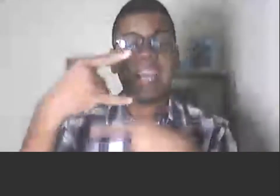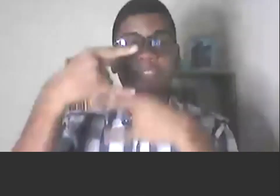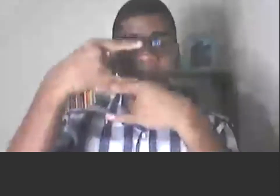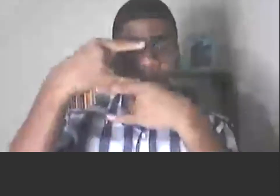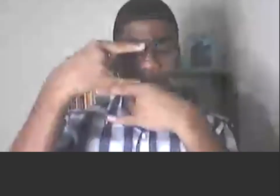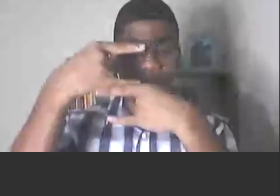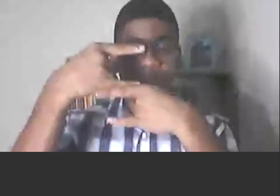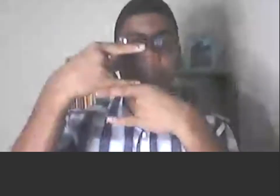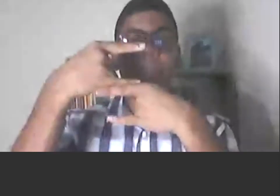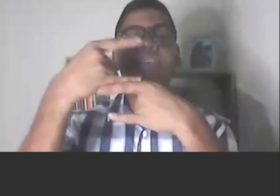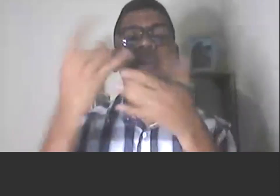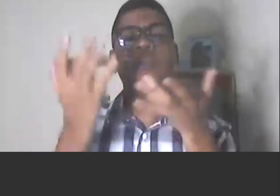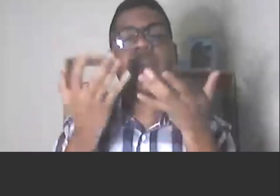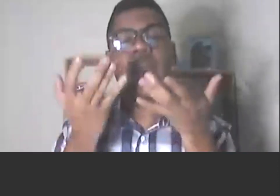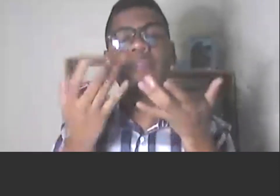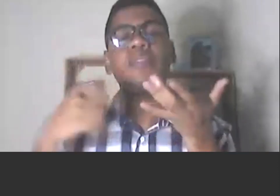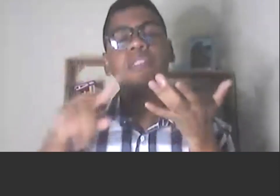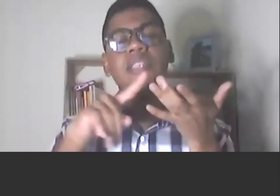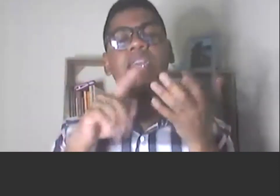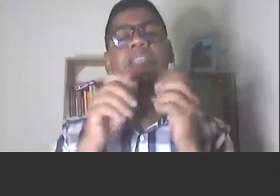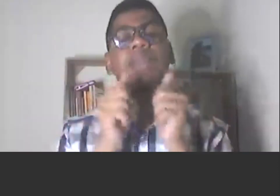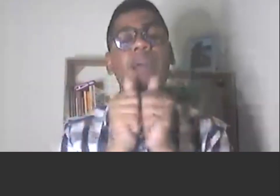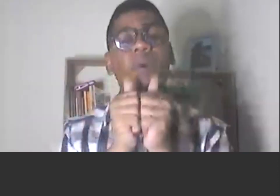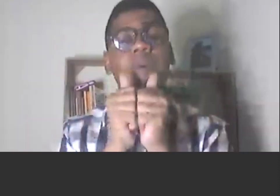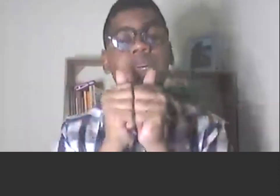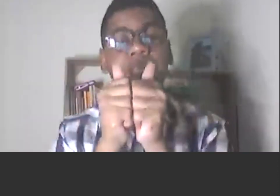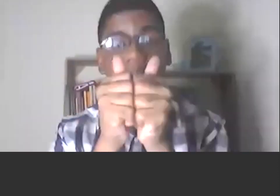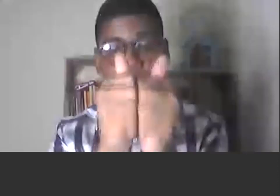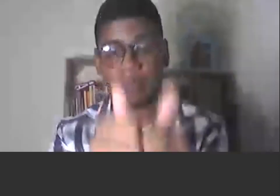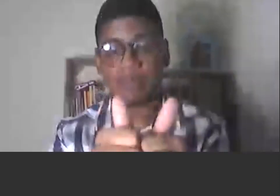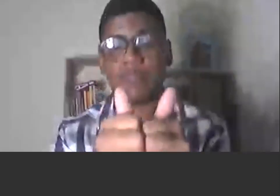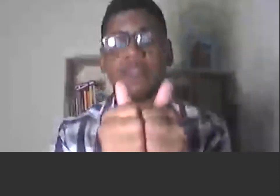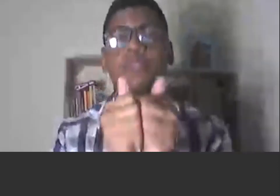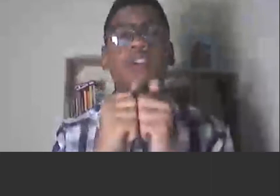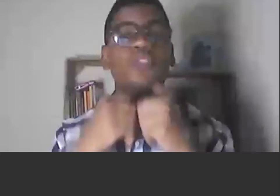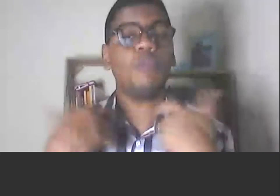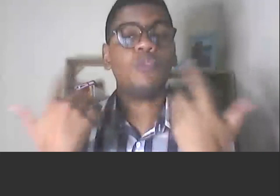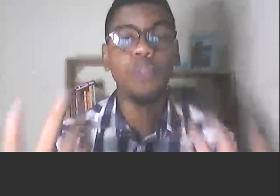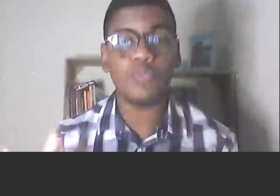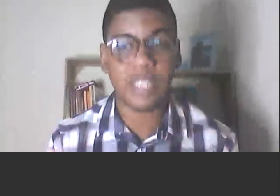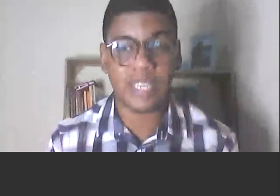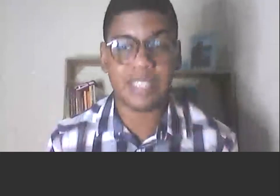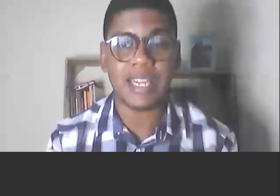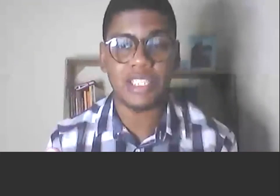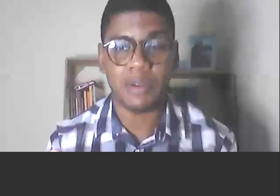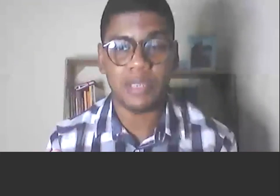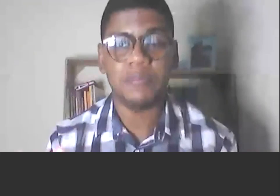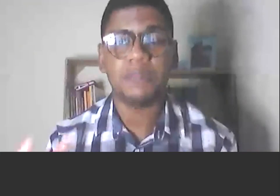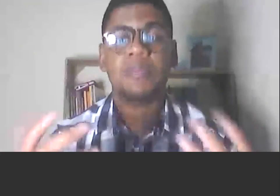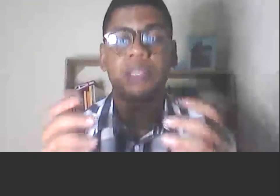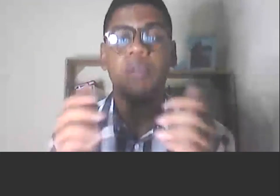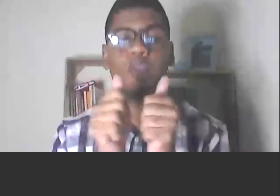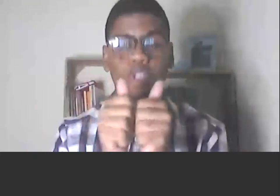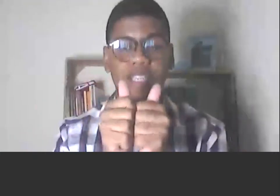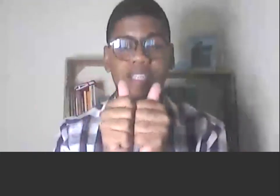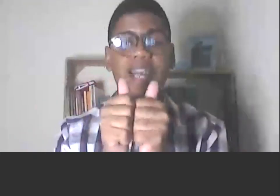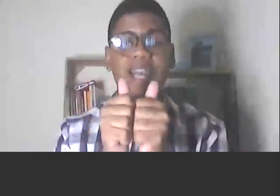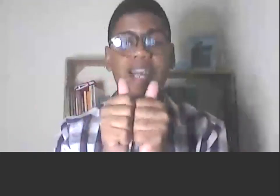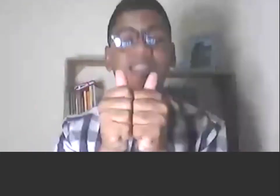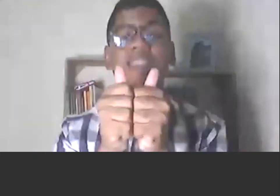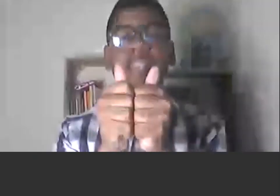uma live e eu quero que vocês me acompanhem. Nós somos muitos aqui na sala de aula. Então,